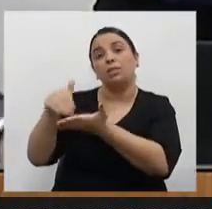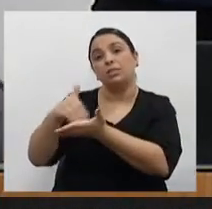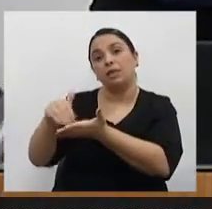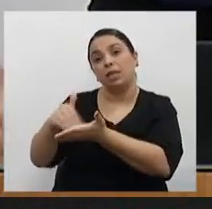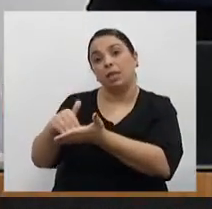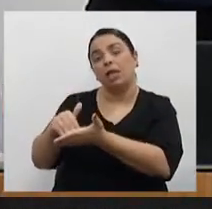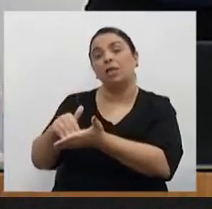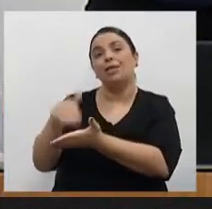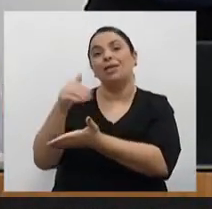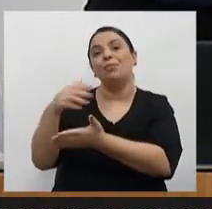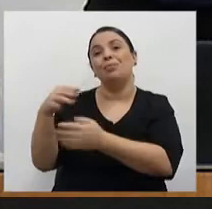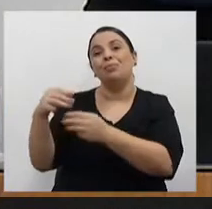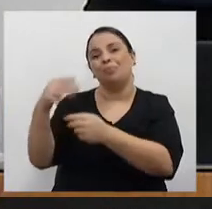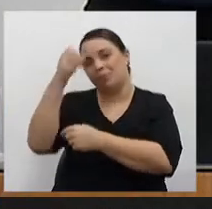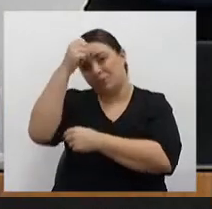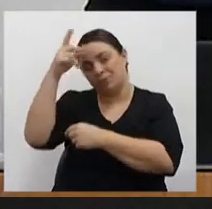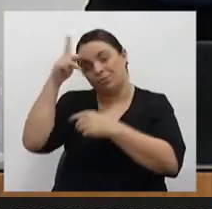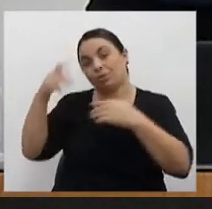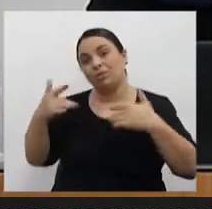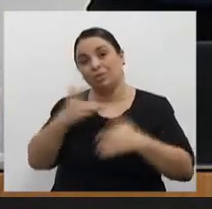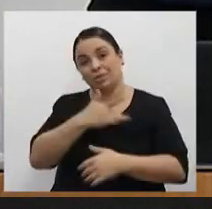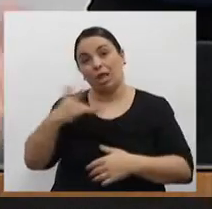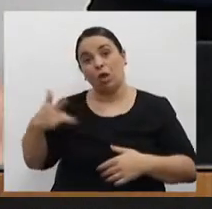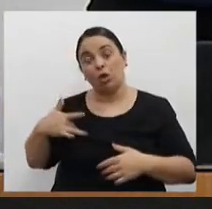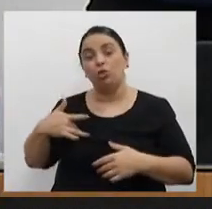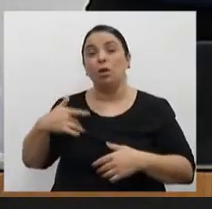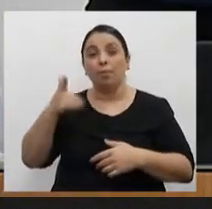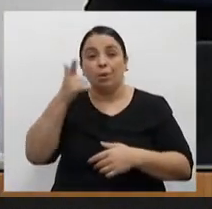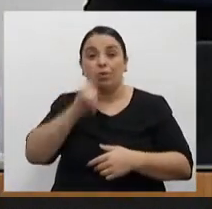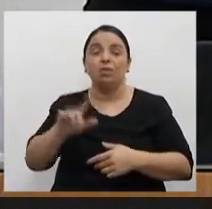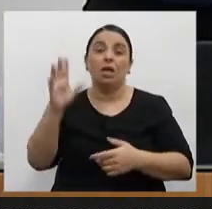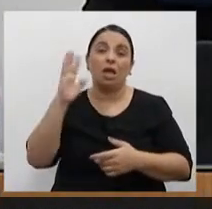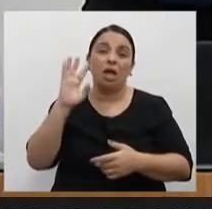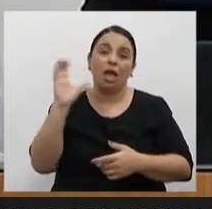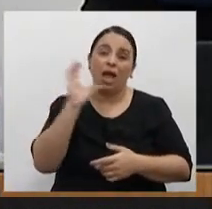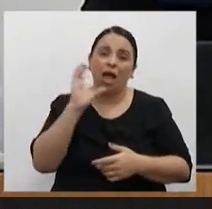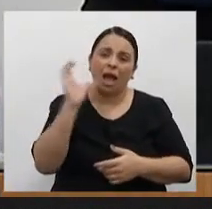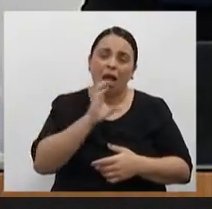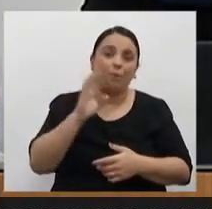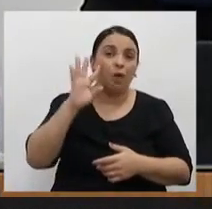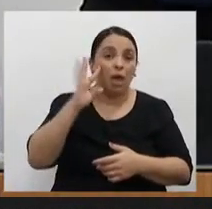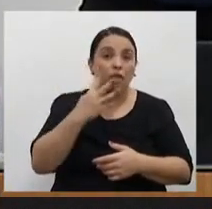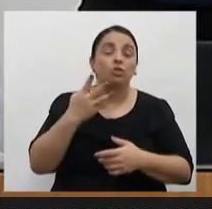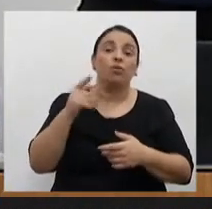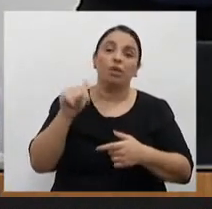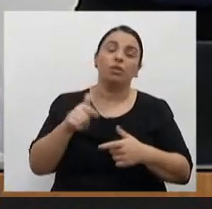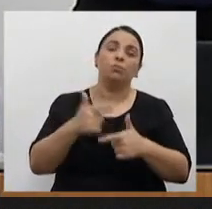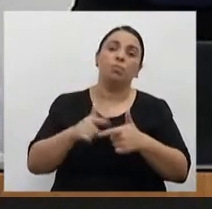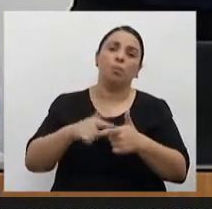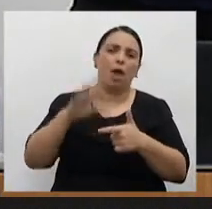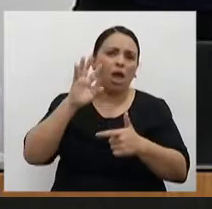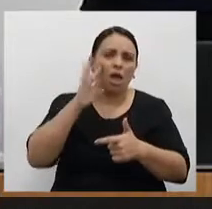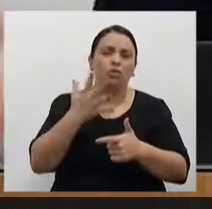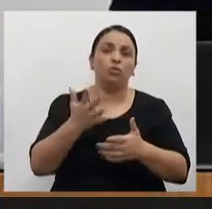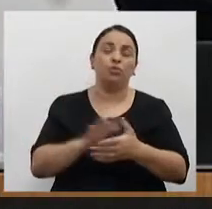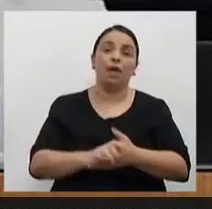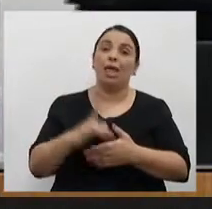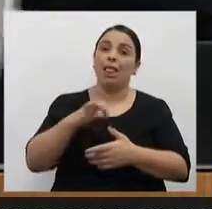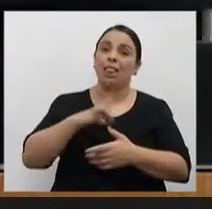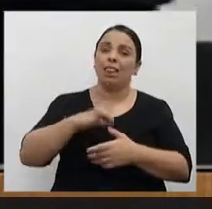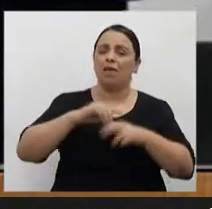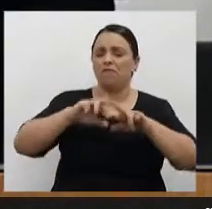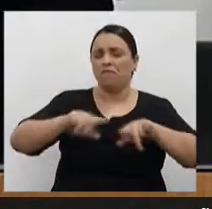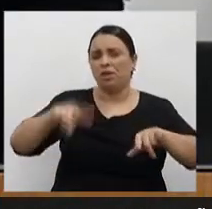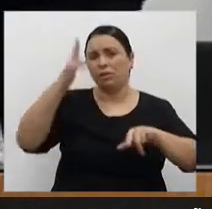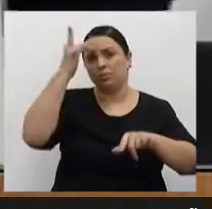audiência. Afinal de contas, estamos aqui há mais de uma hora, todos aqui, representantes de altíssima qualidade do segmento